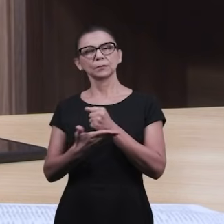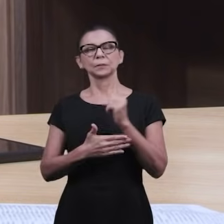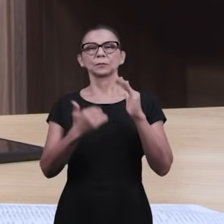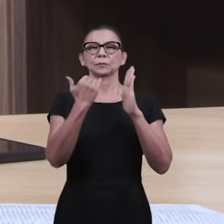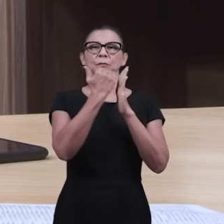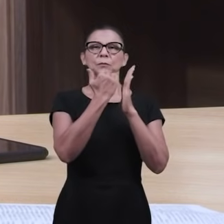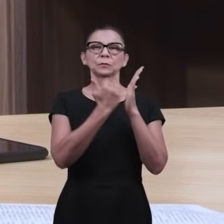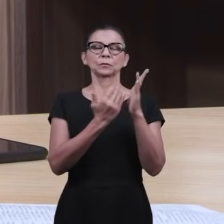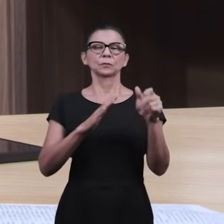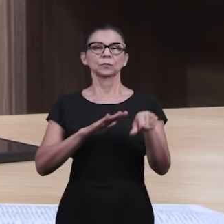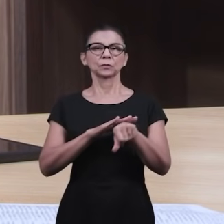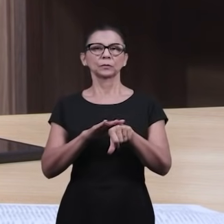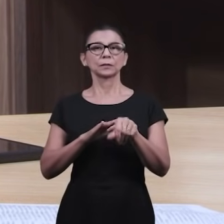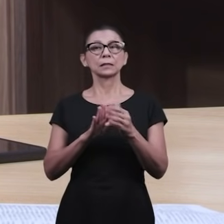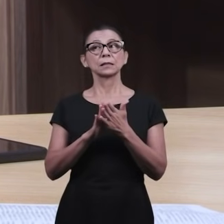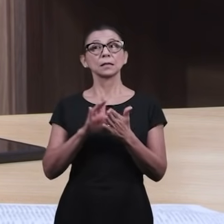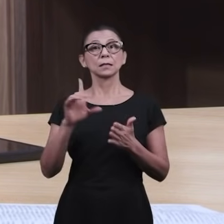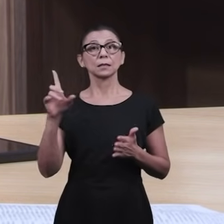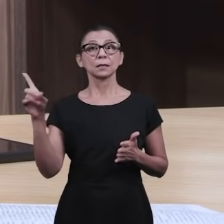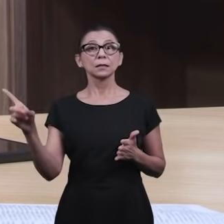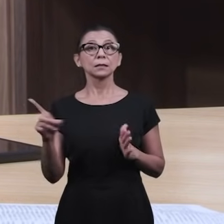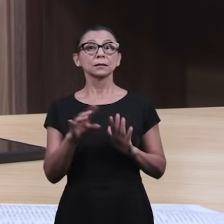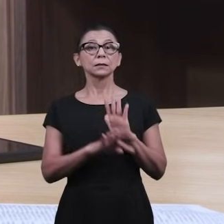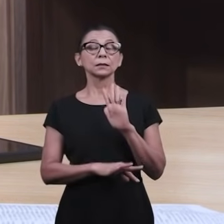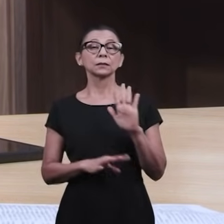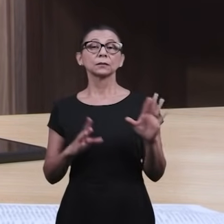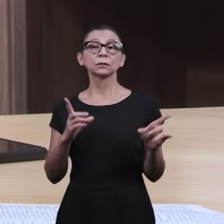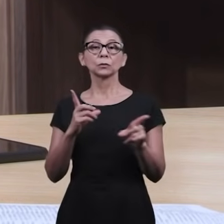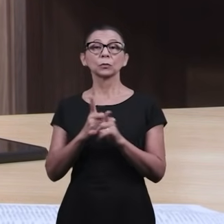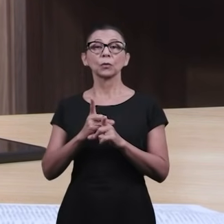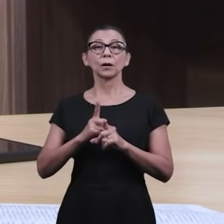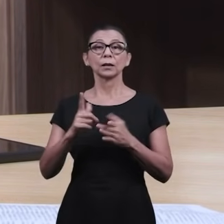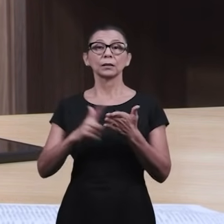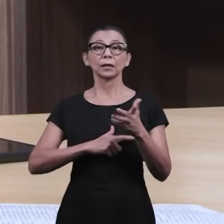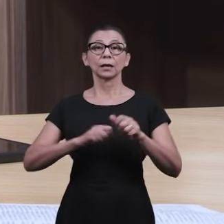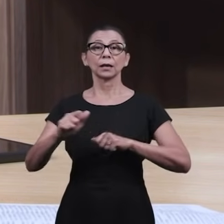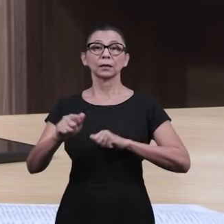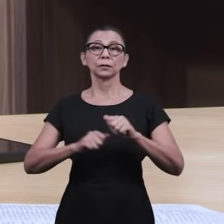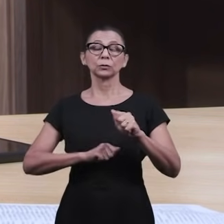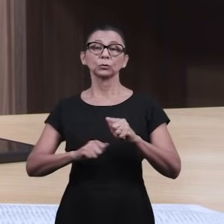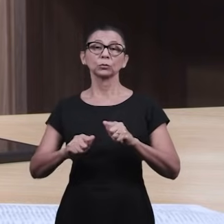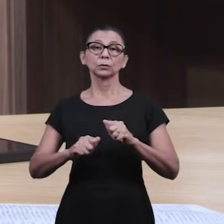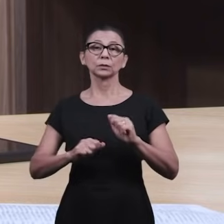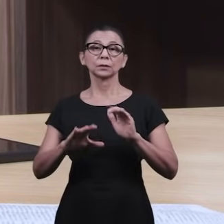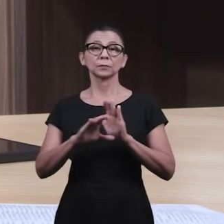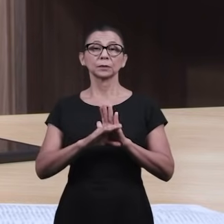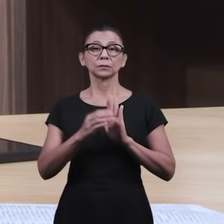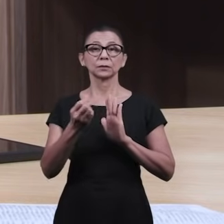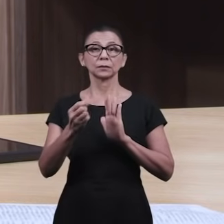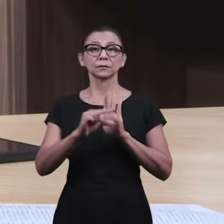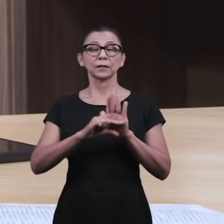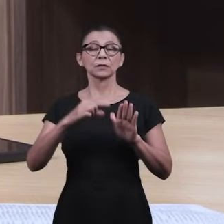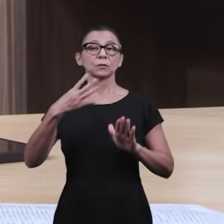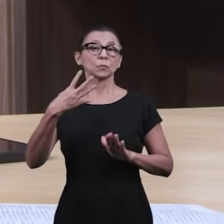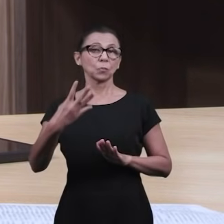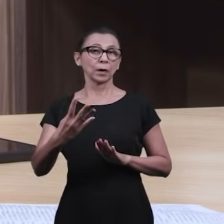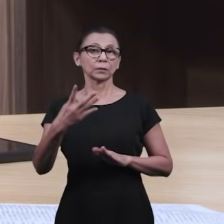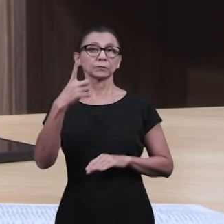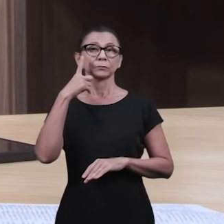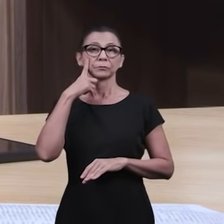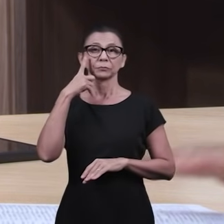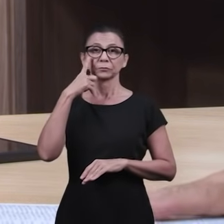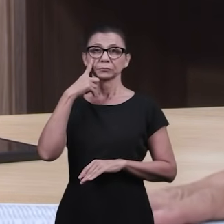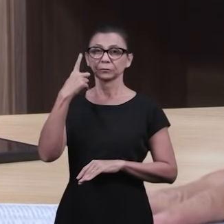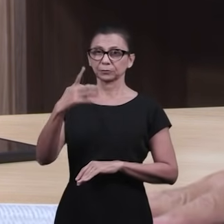edição do programa Conversas Bíblicas. E esse texto se encontra no livro de Atos dos Apóstolos, no capítulo 6, no verso de número 4, que